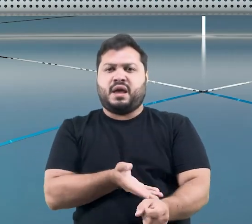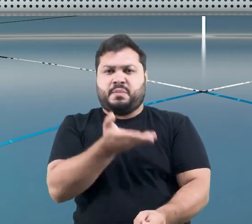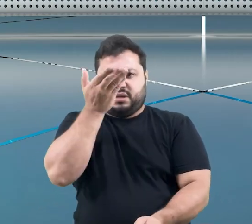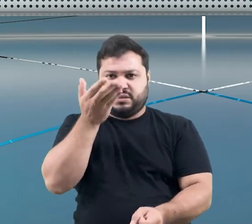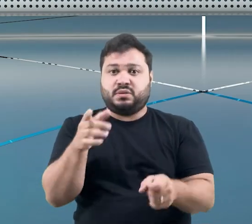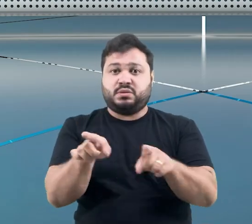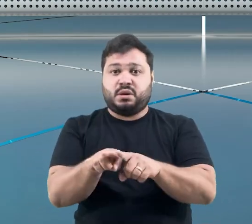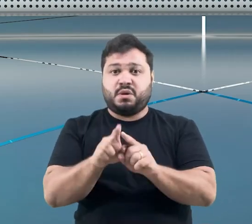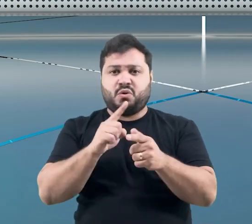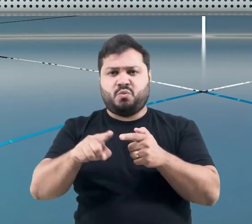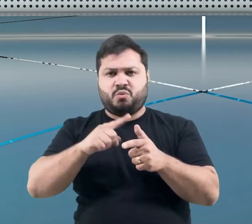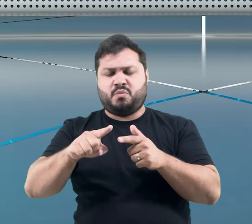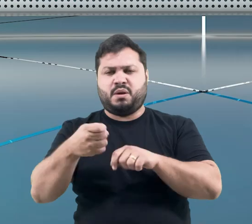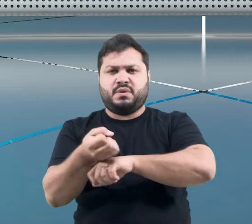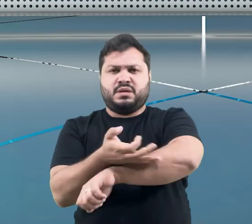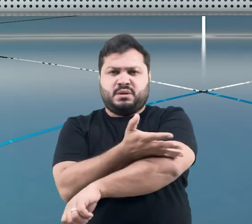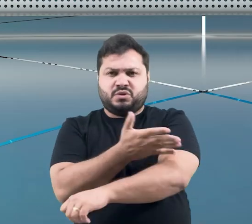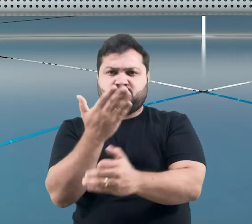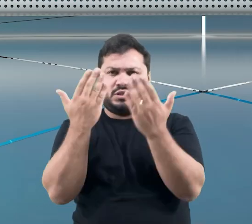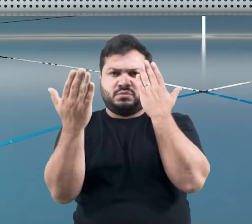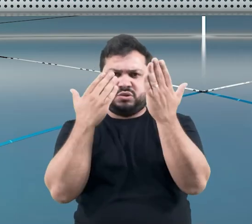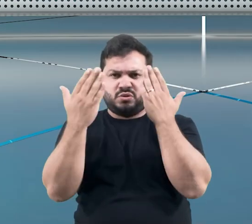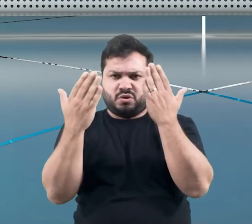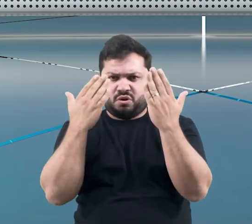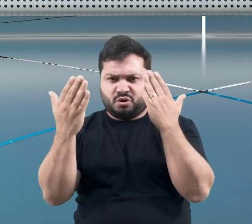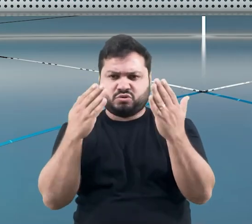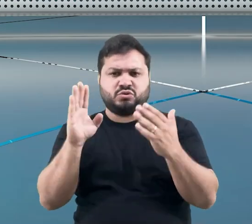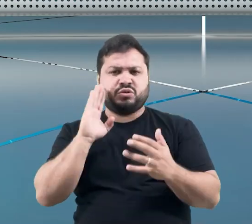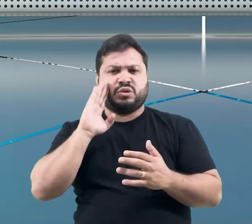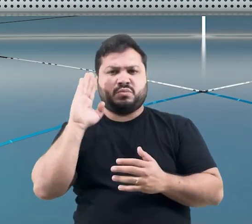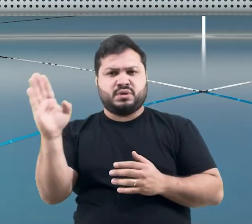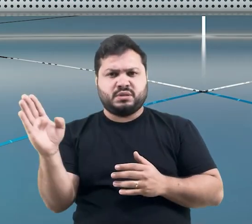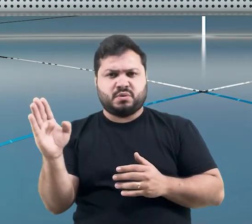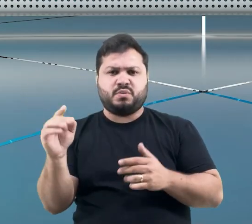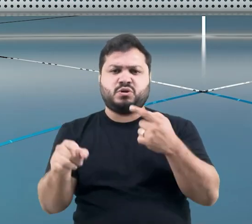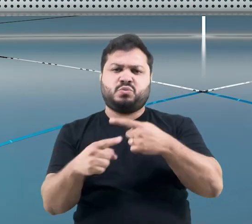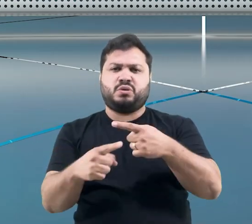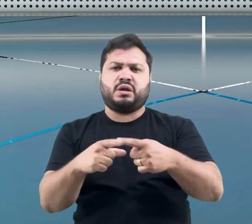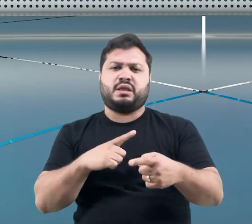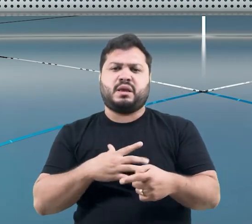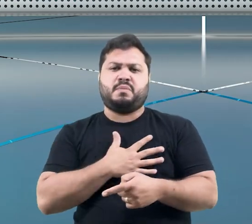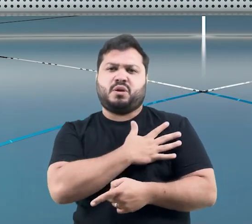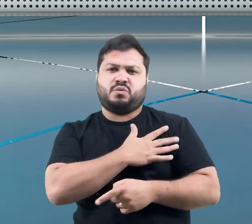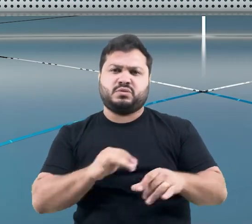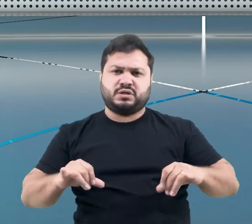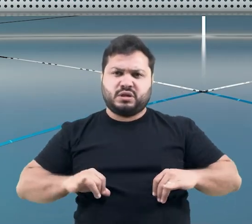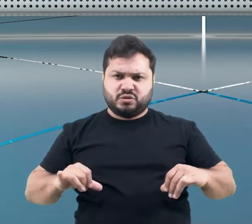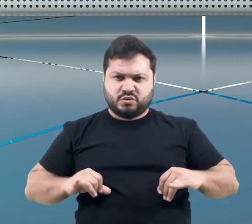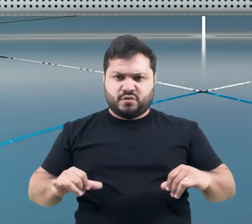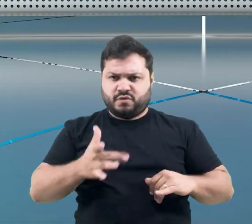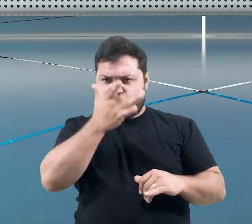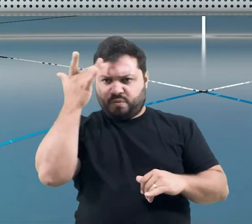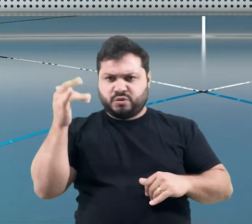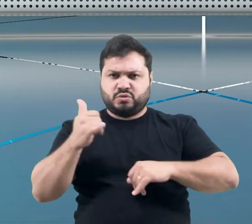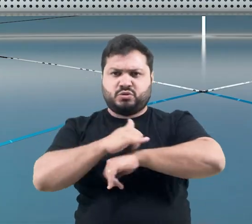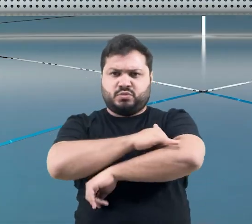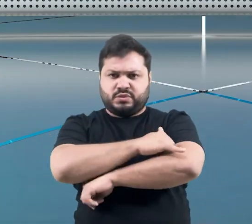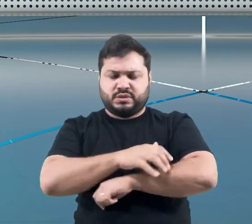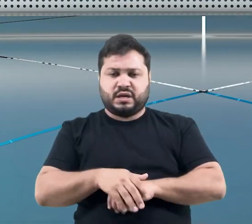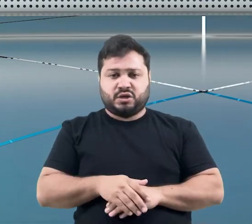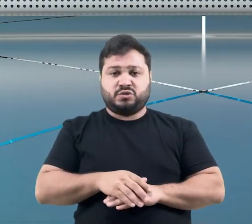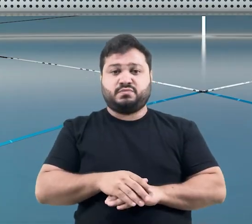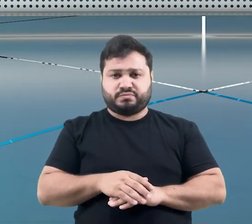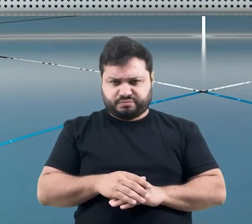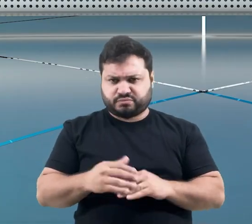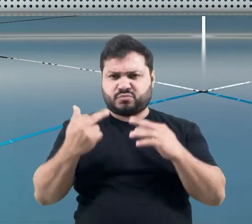hipertensão. Sem contar os problemas emocionais e psicológicos, principalmente devido ao preconceito sofrido por pessoas com